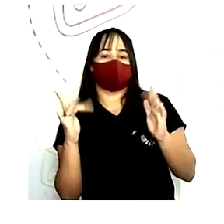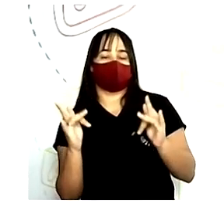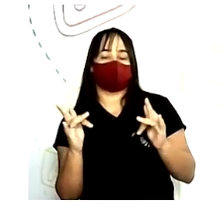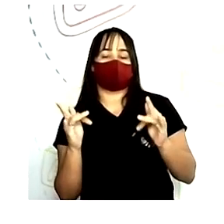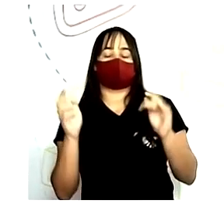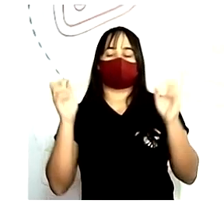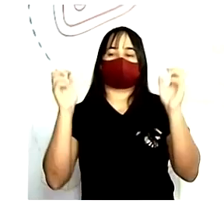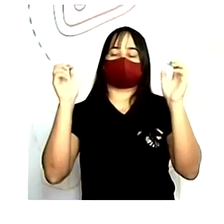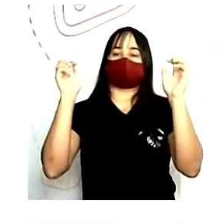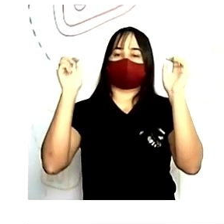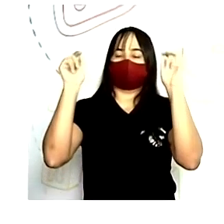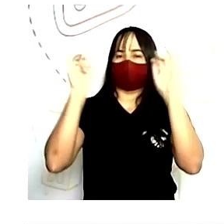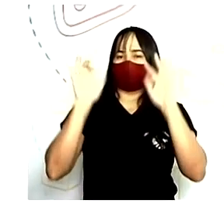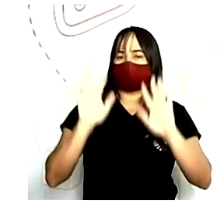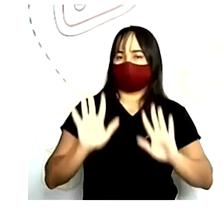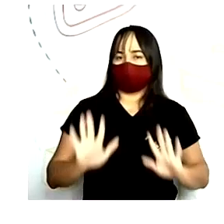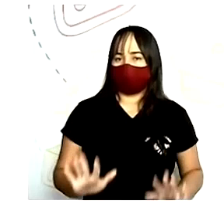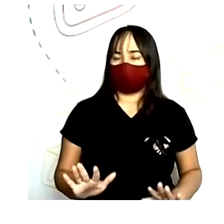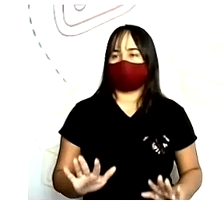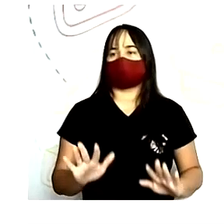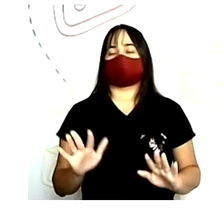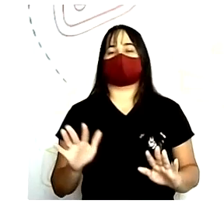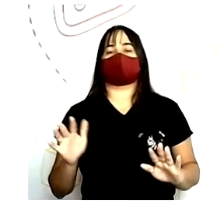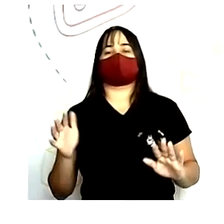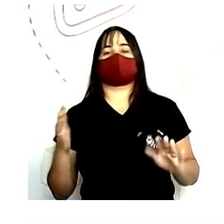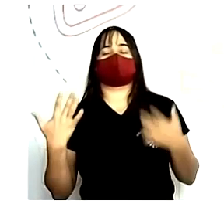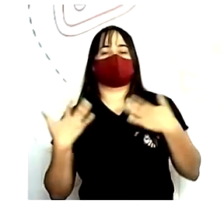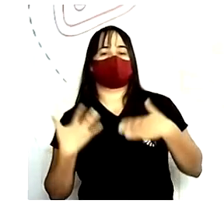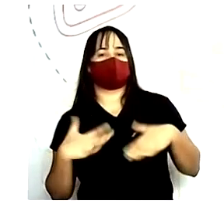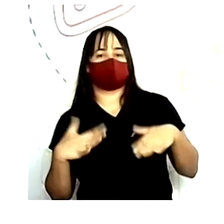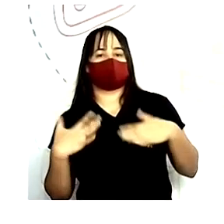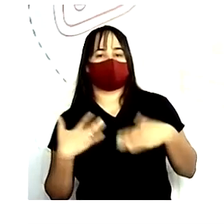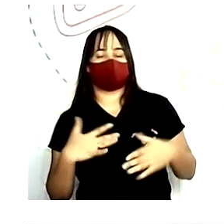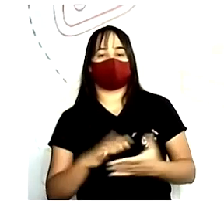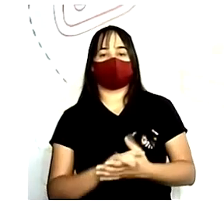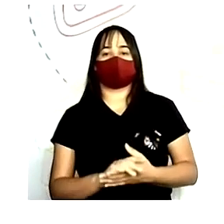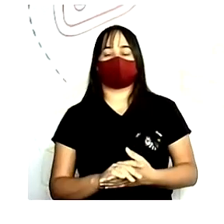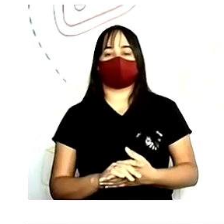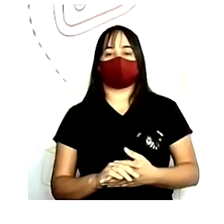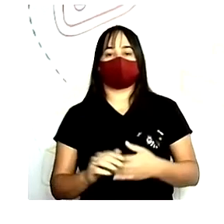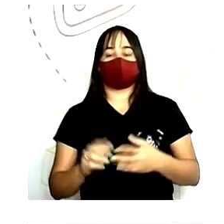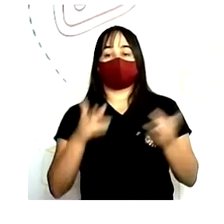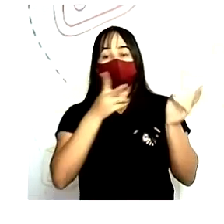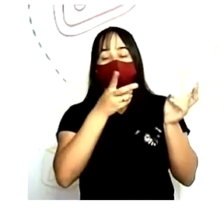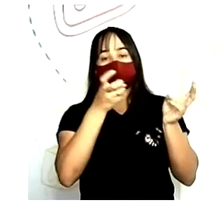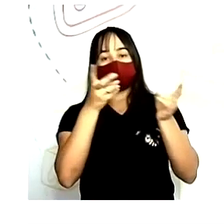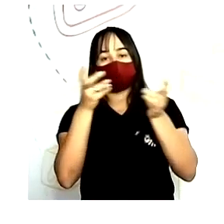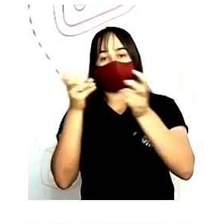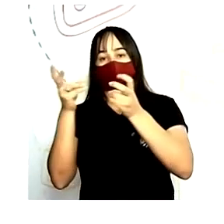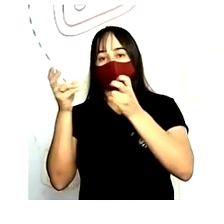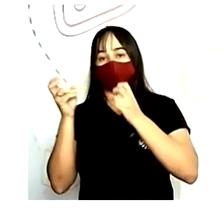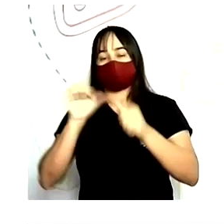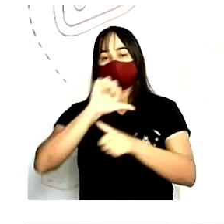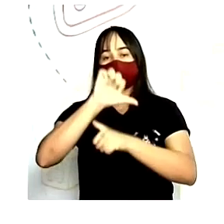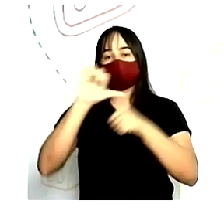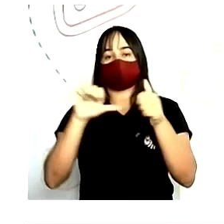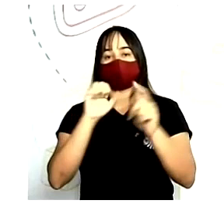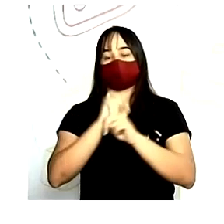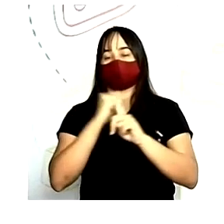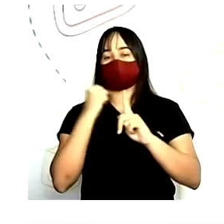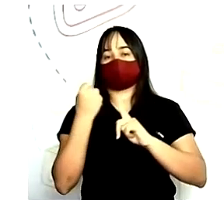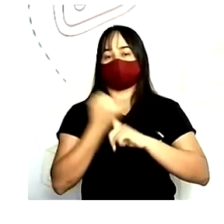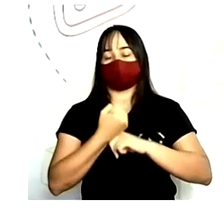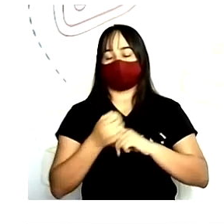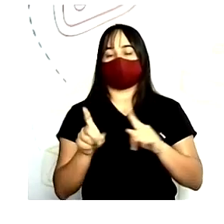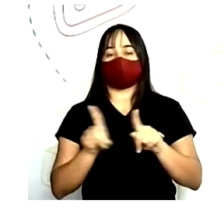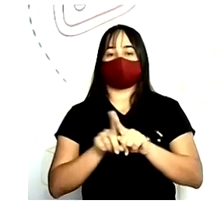forte desejo pela maternidade, em alguns casos, com expectativa de mudança social e obter uma autonomia